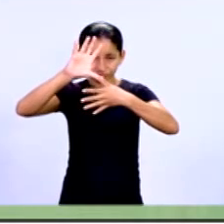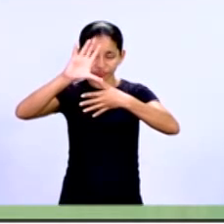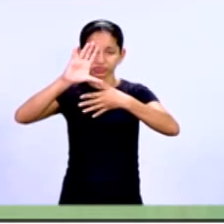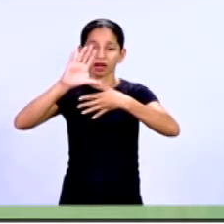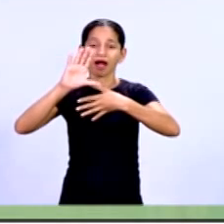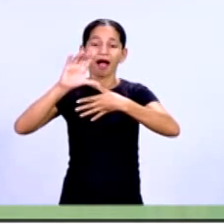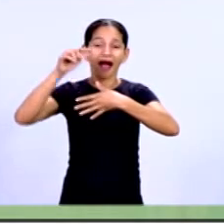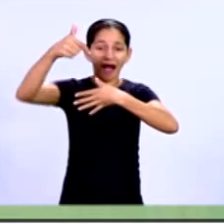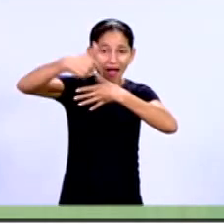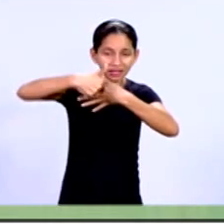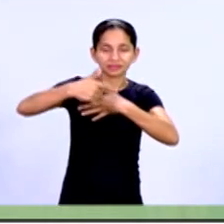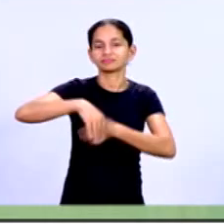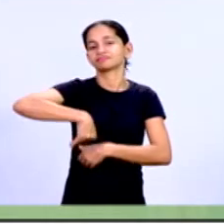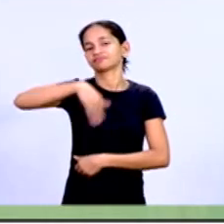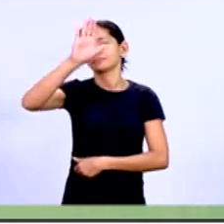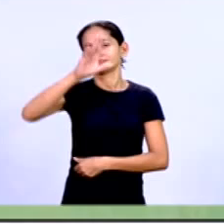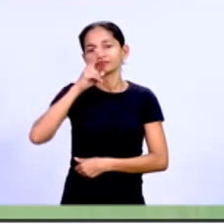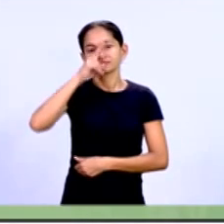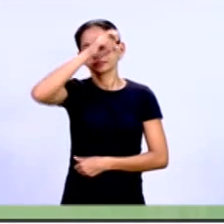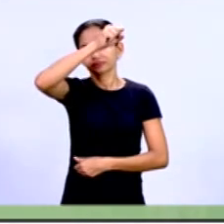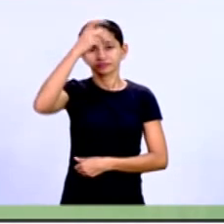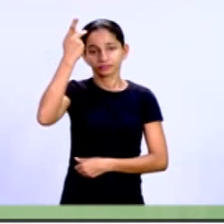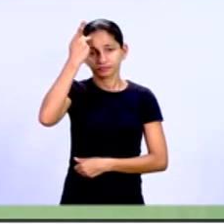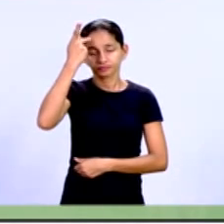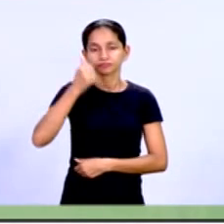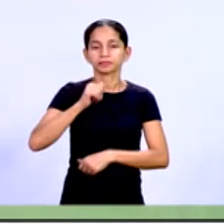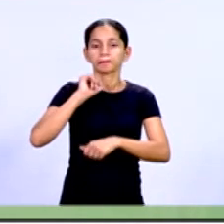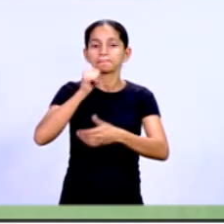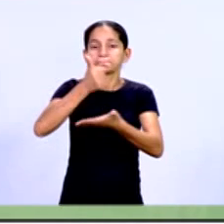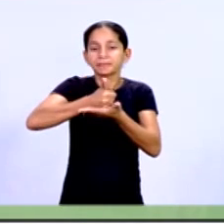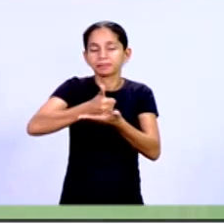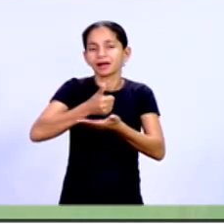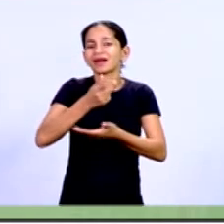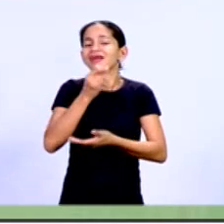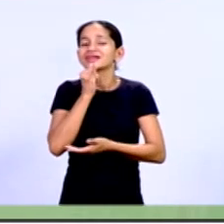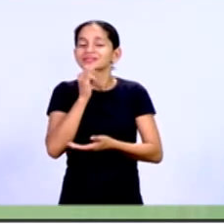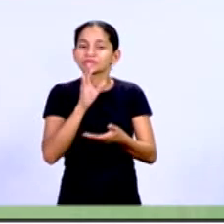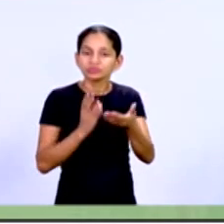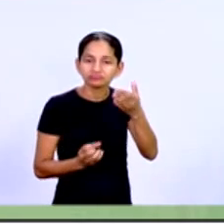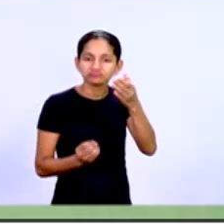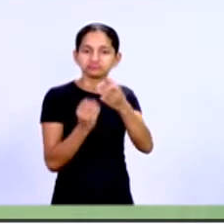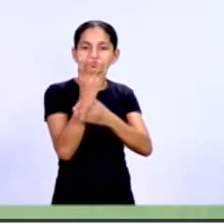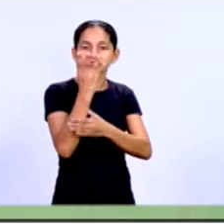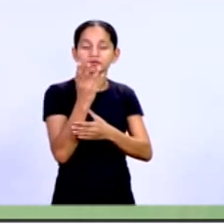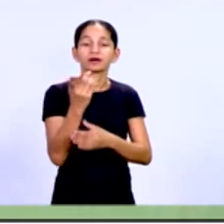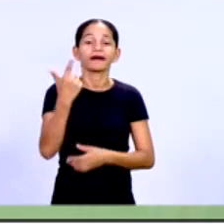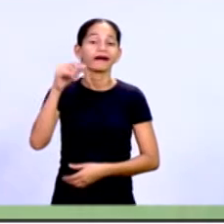de agosto de 1890, a Bovespa nasceu numa época em que a Bolsa de